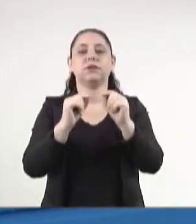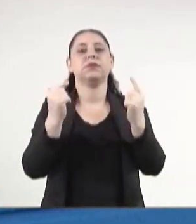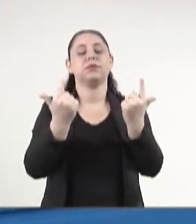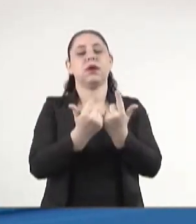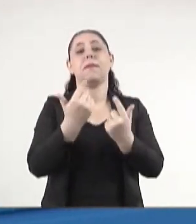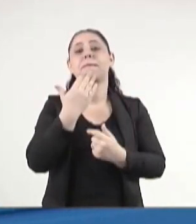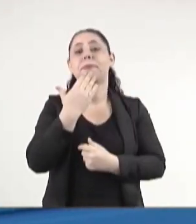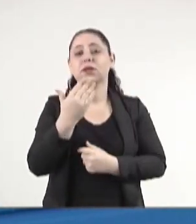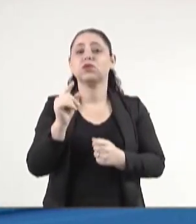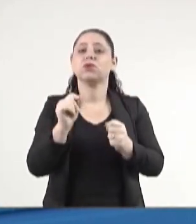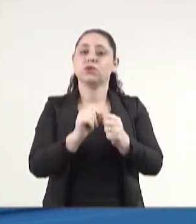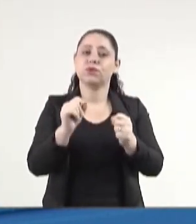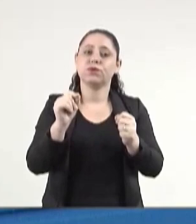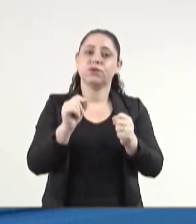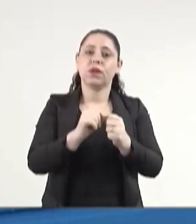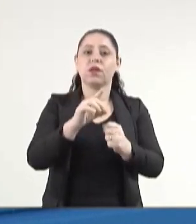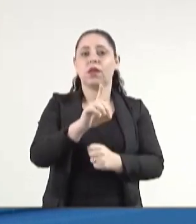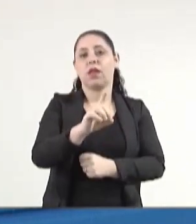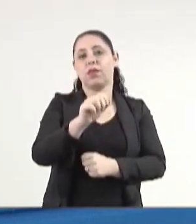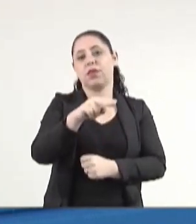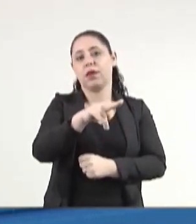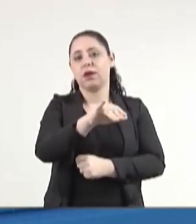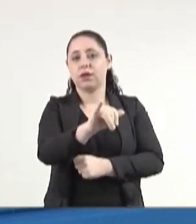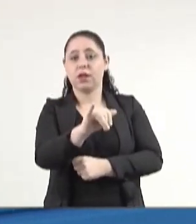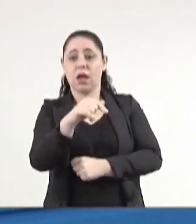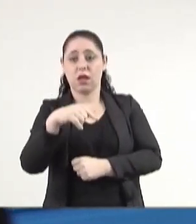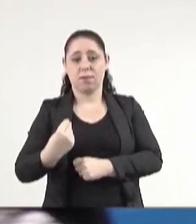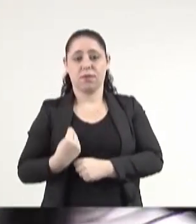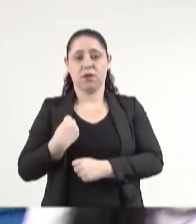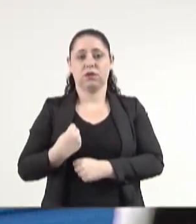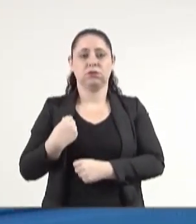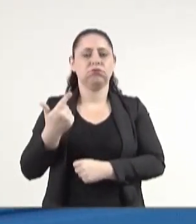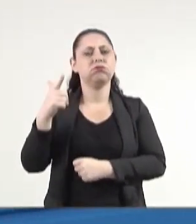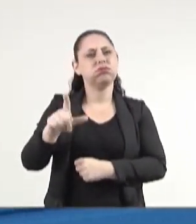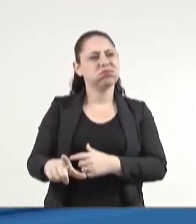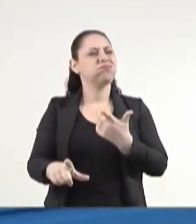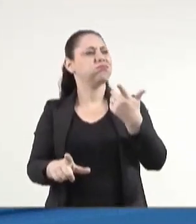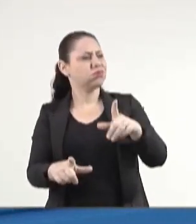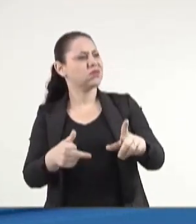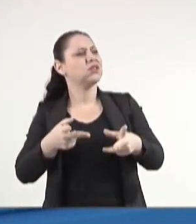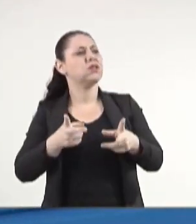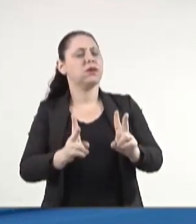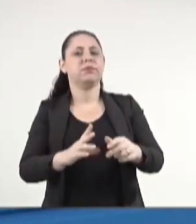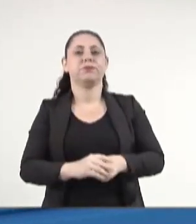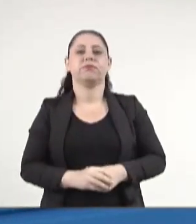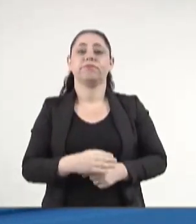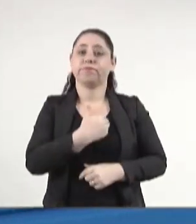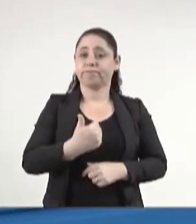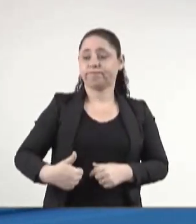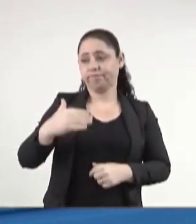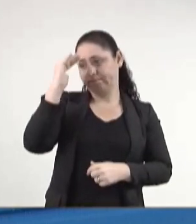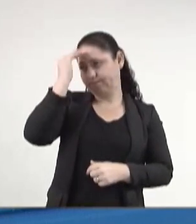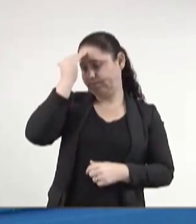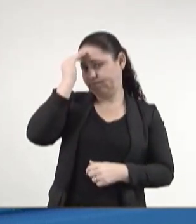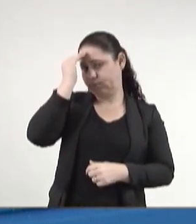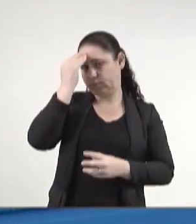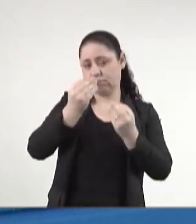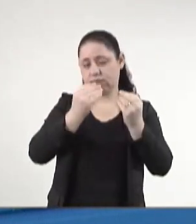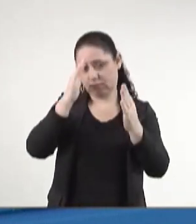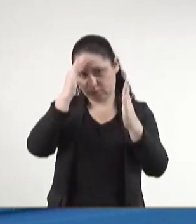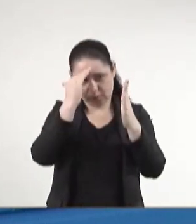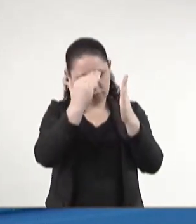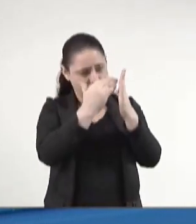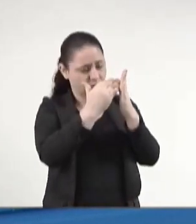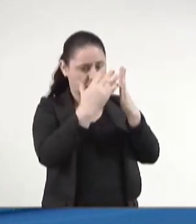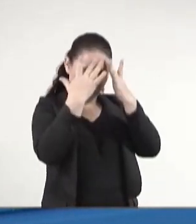casa, pedido feito pela Dani, várias vezes esteve aqui presente com nós, né, senhor presidente? E o governador entendeu da importância de